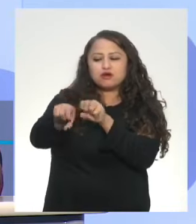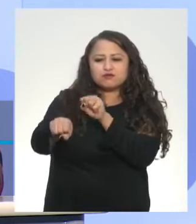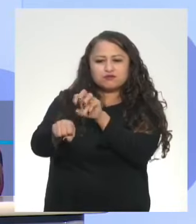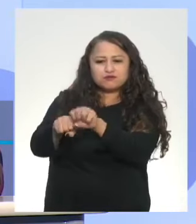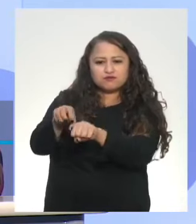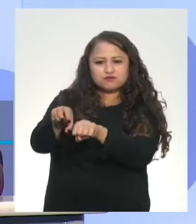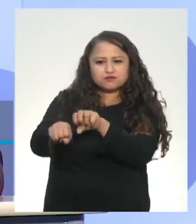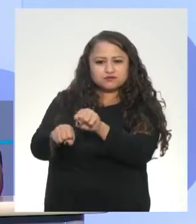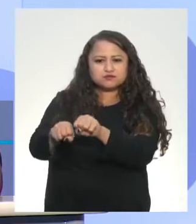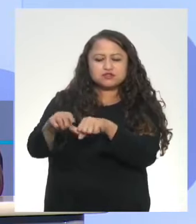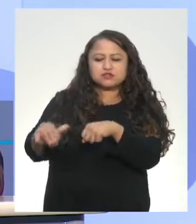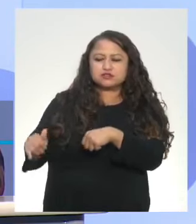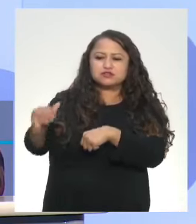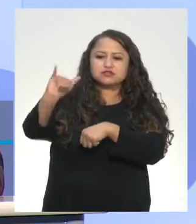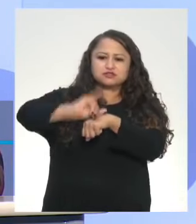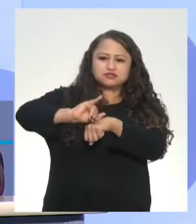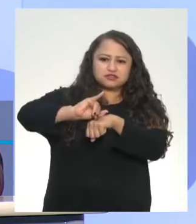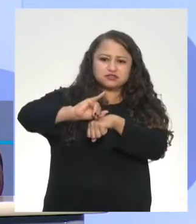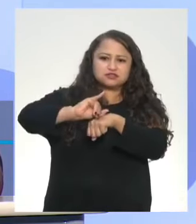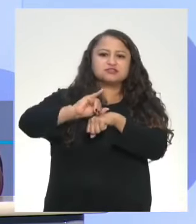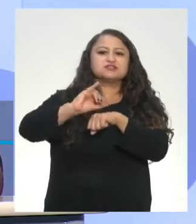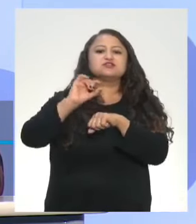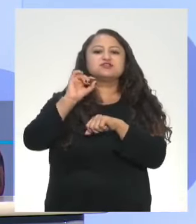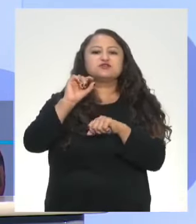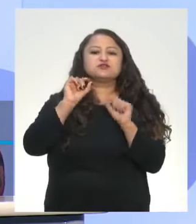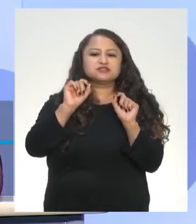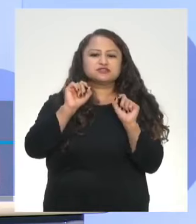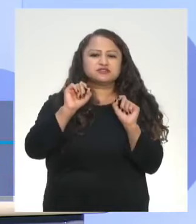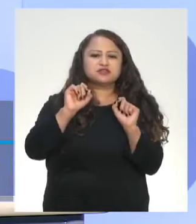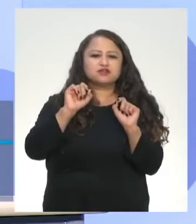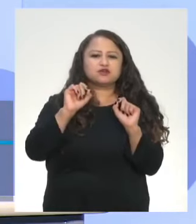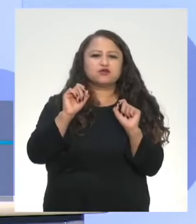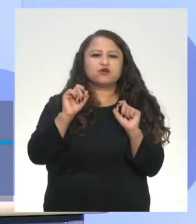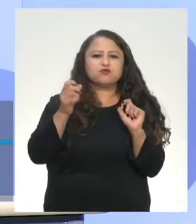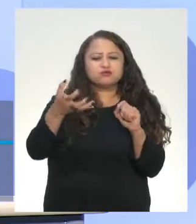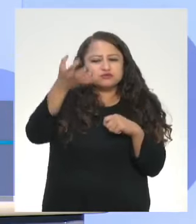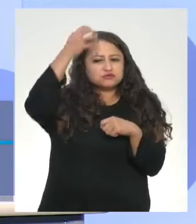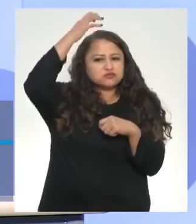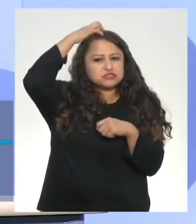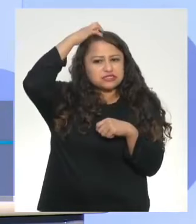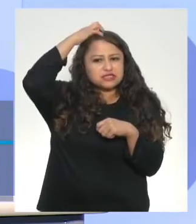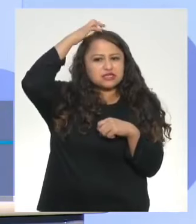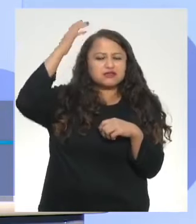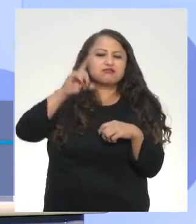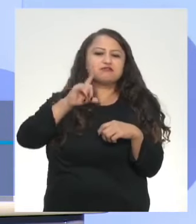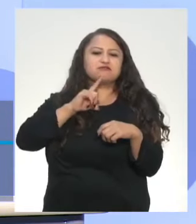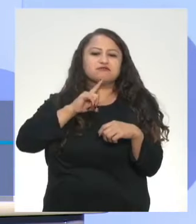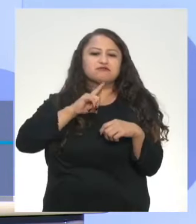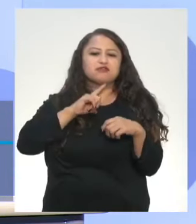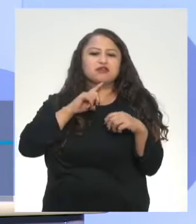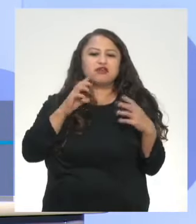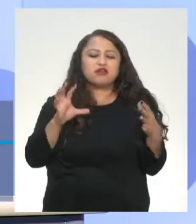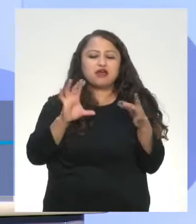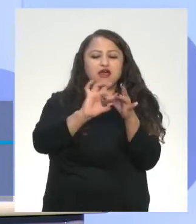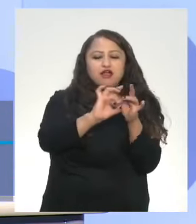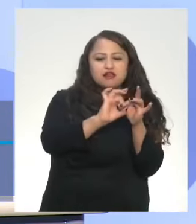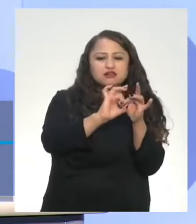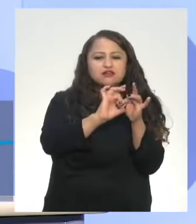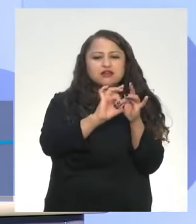da centralização, como os nobres, né, aliados ali à Igreja Católica